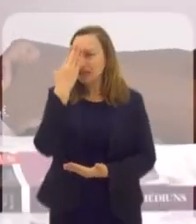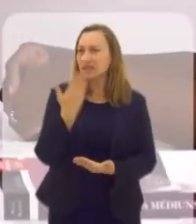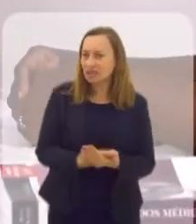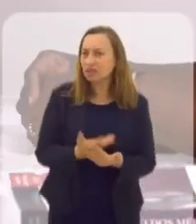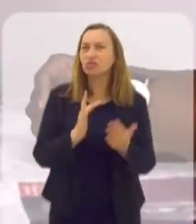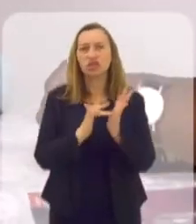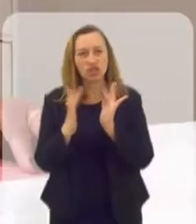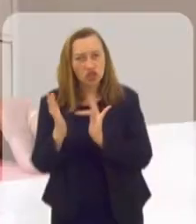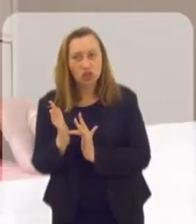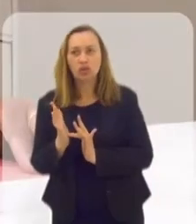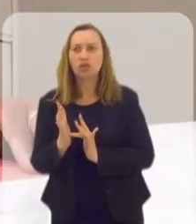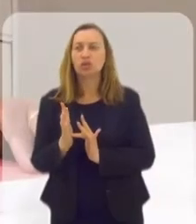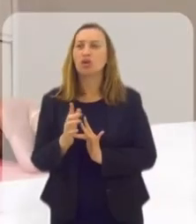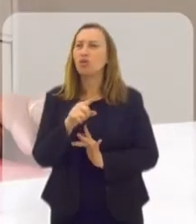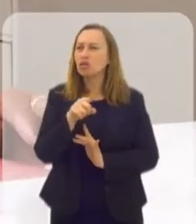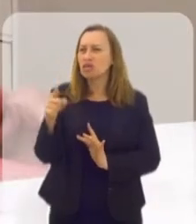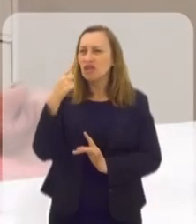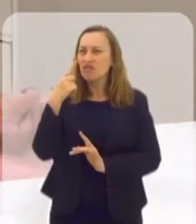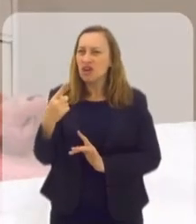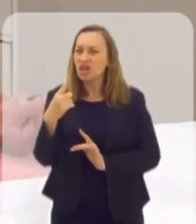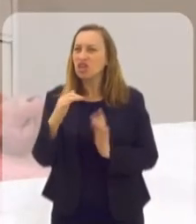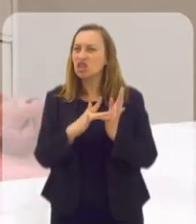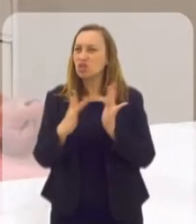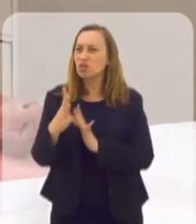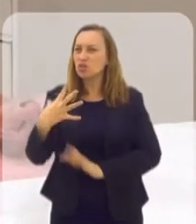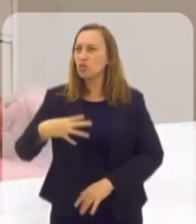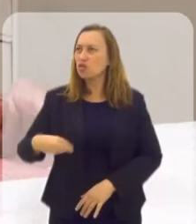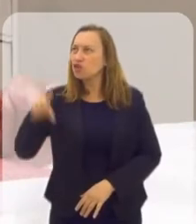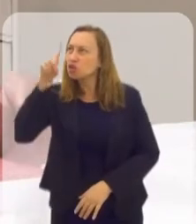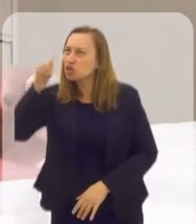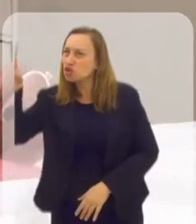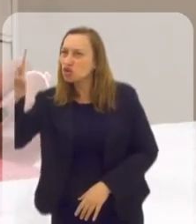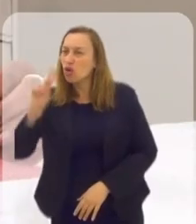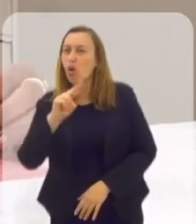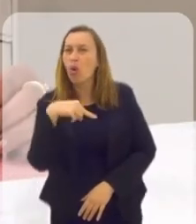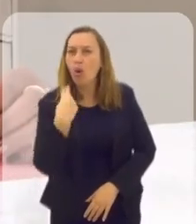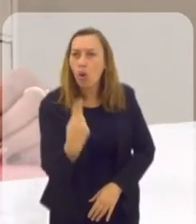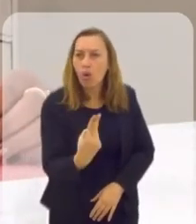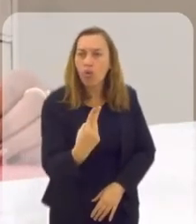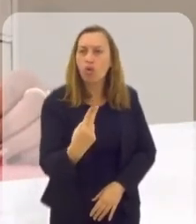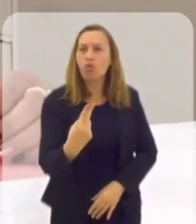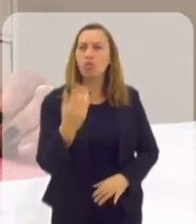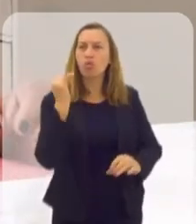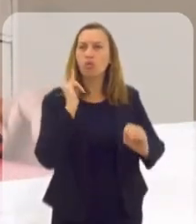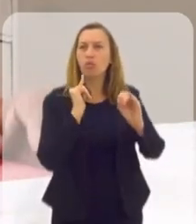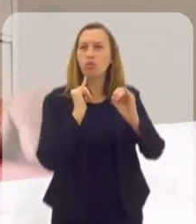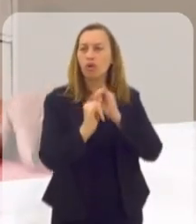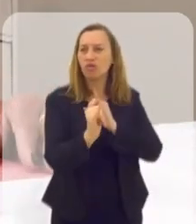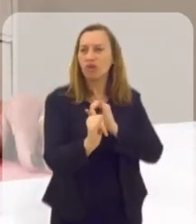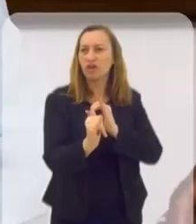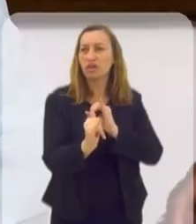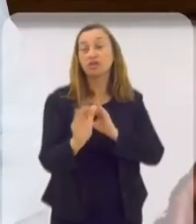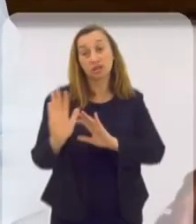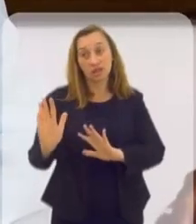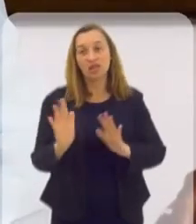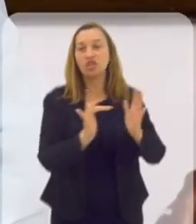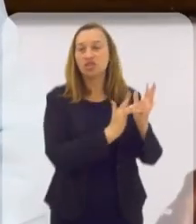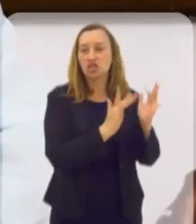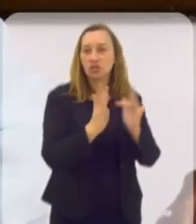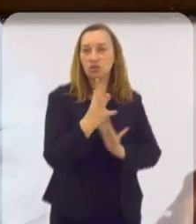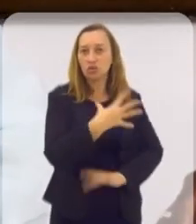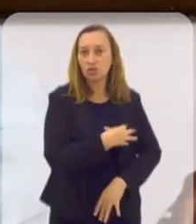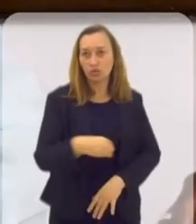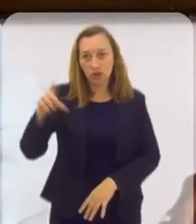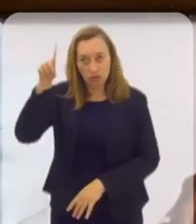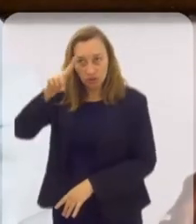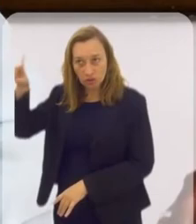acreditamos em Jesus. Ah, o Vocês Espiritismo. veem Jesus como filho de Deus ou como um profeta? Nós acreditamos em